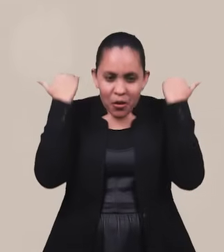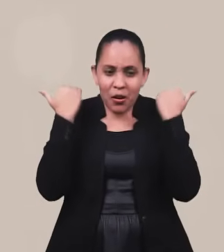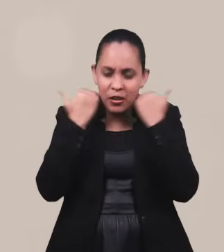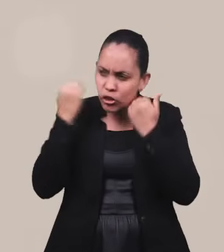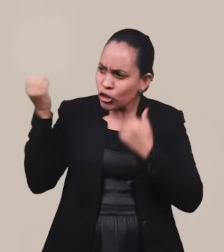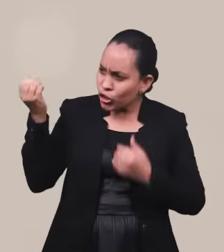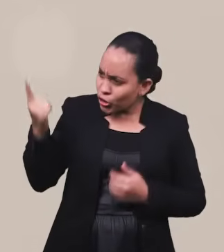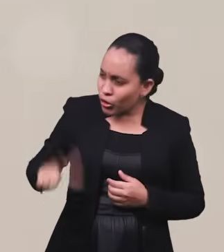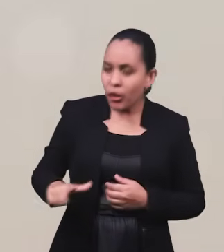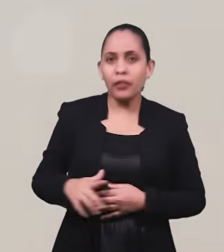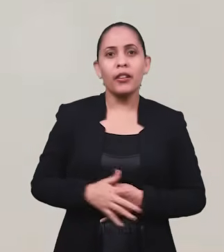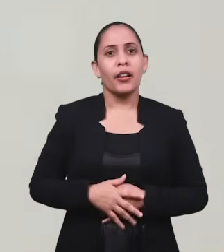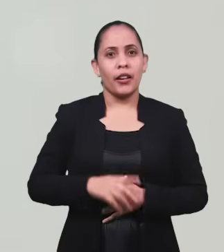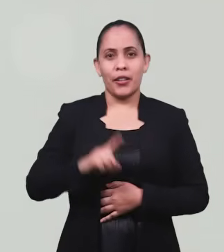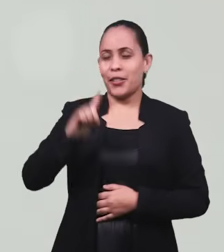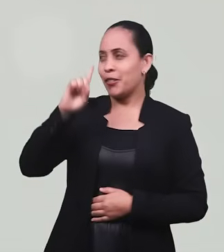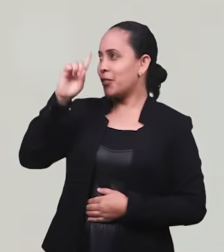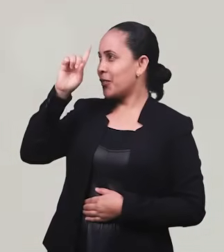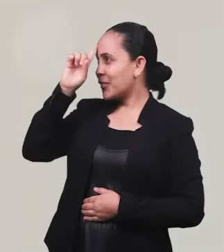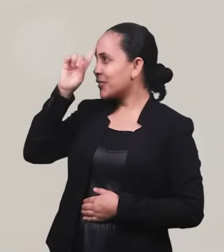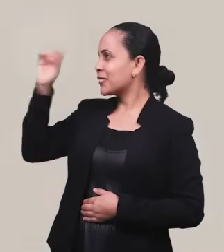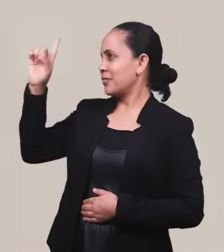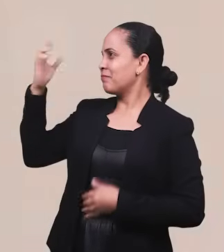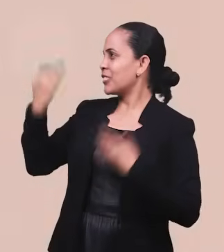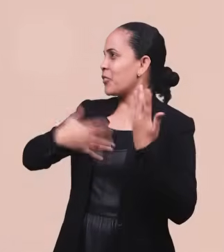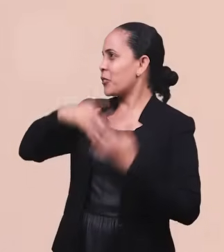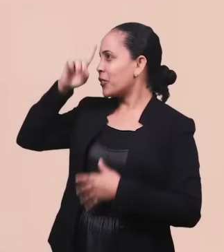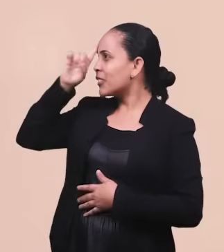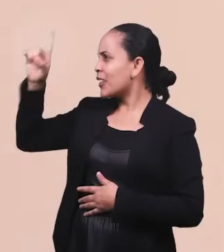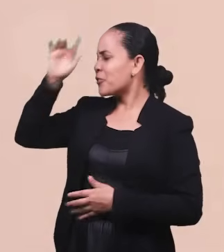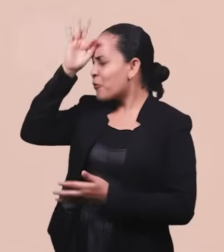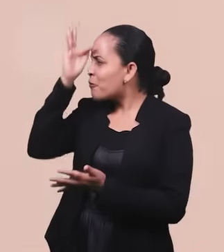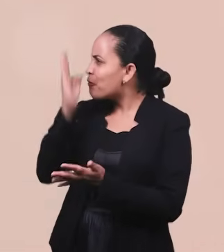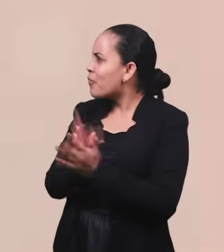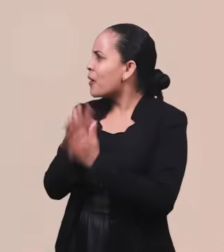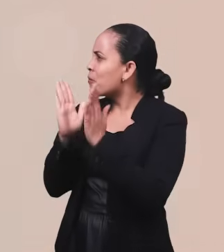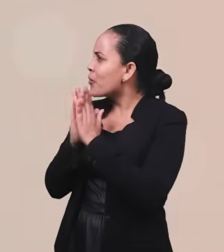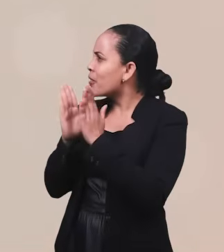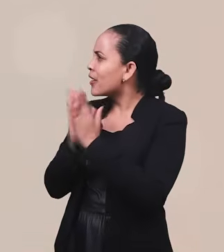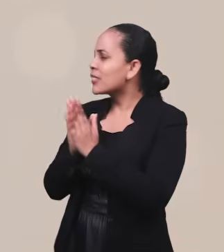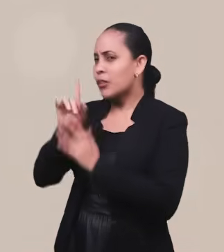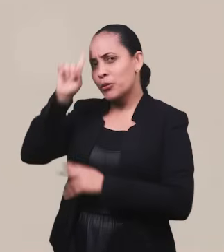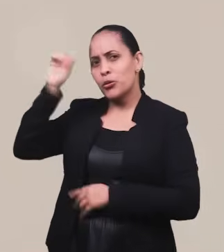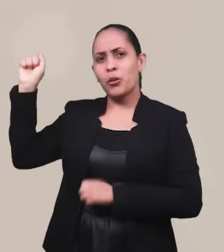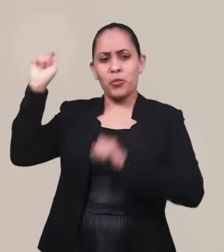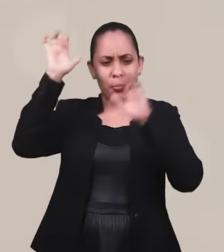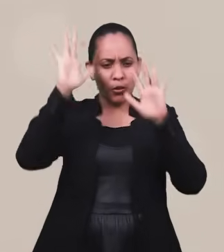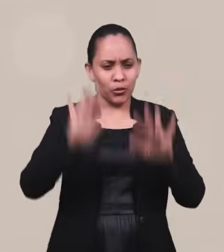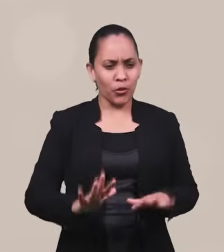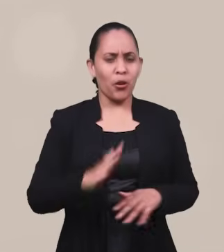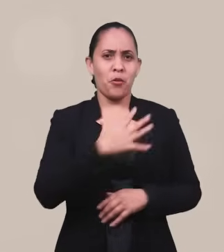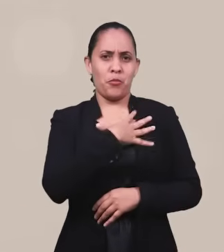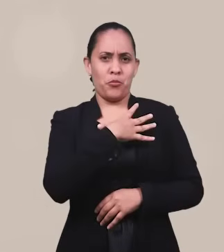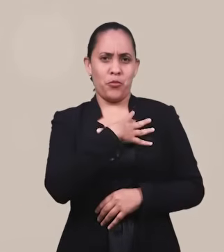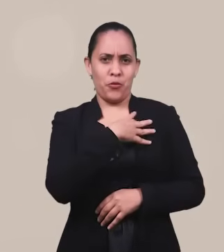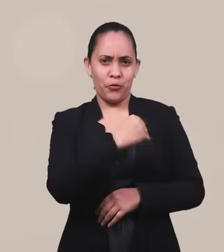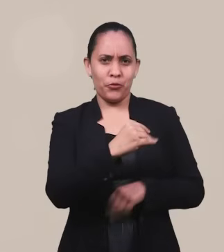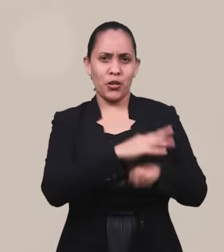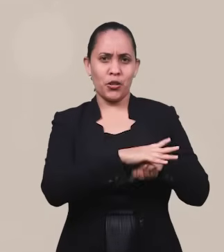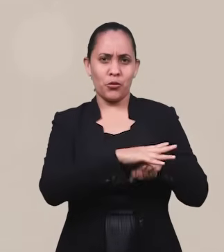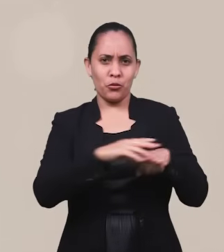Deus maravilhoso. Eu creio, eu tive fé, Ele ouviu a minha oração, me curou. Curou meu filho, curou meu